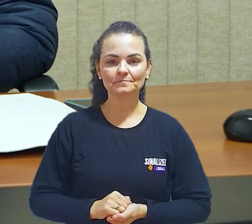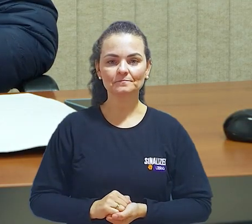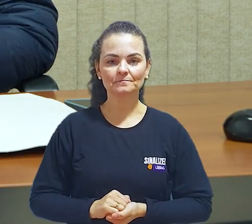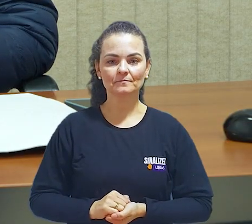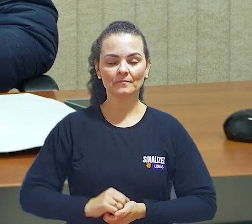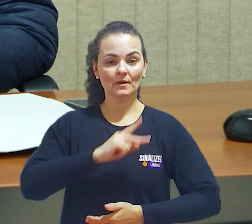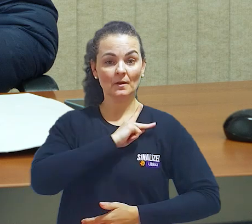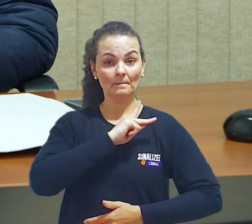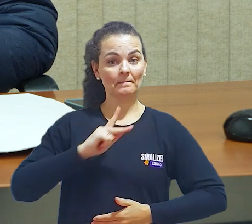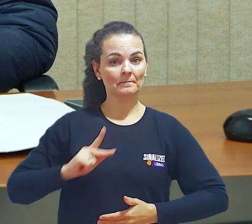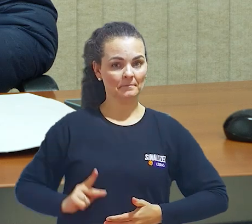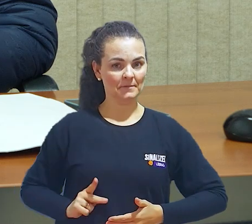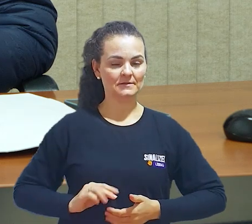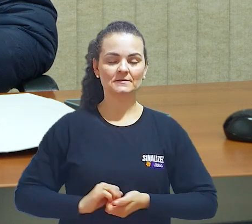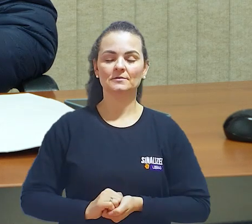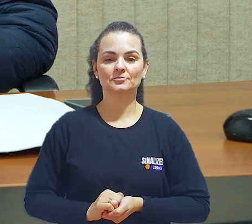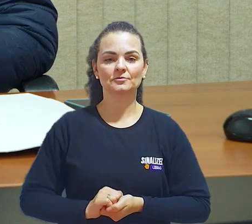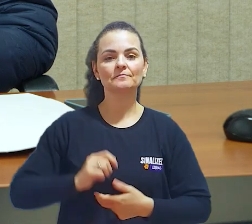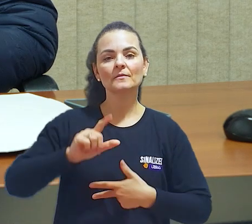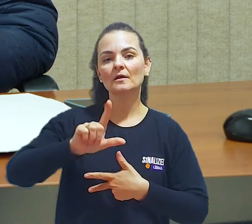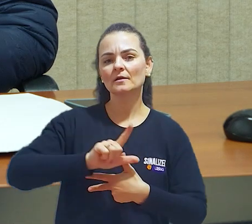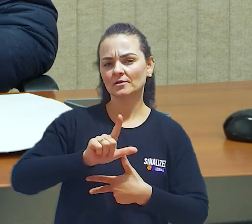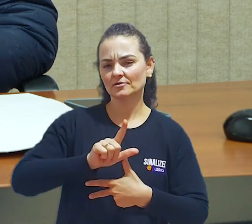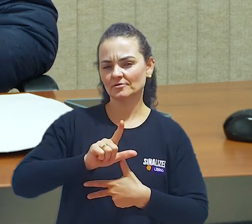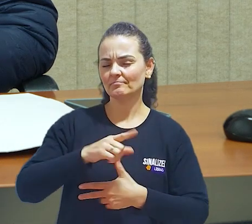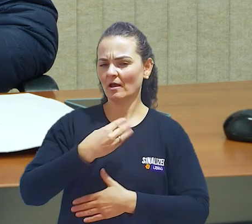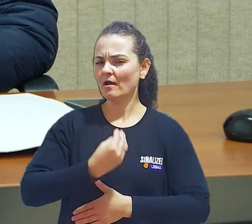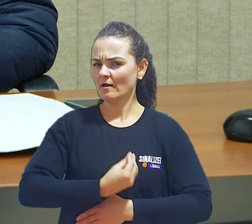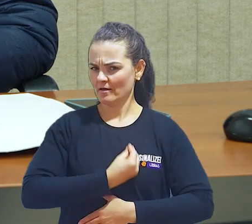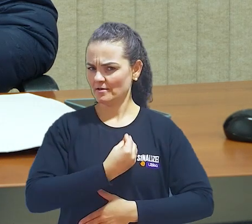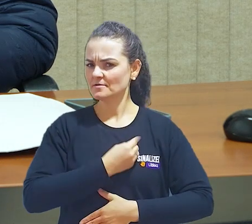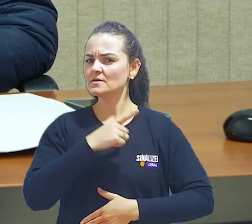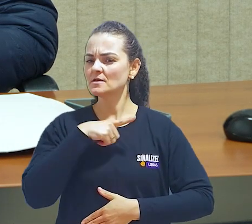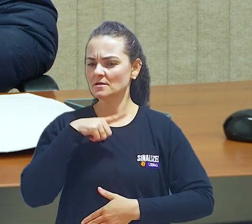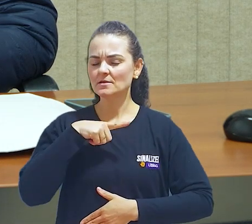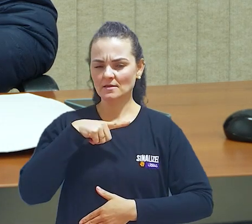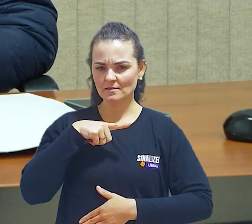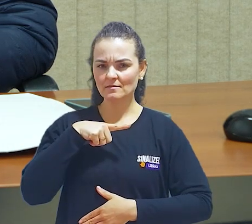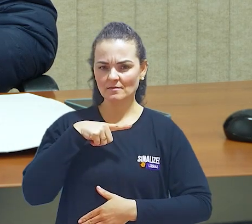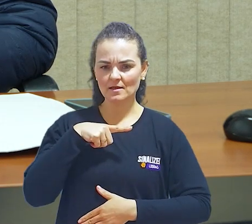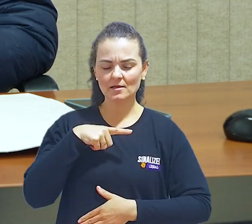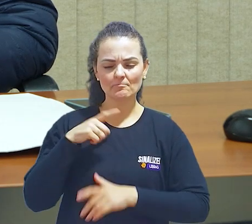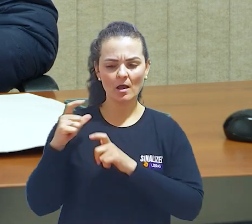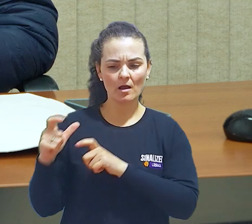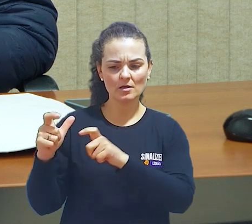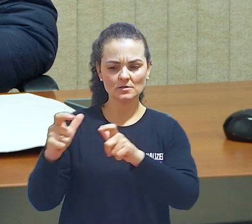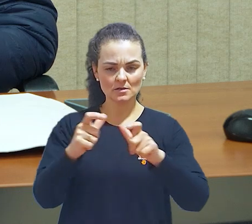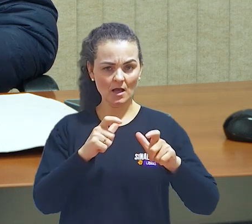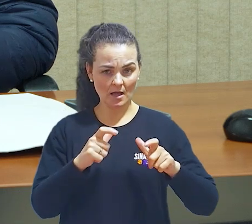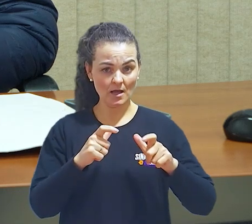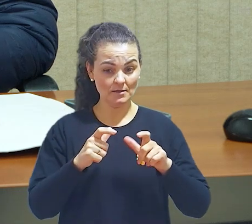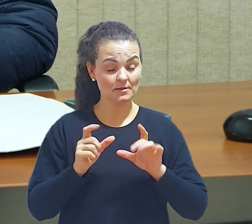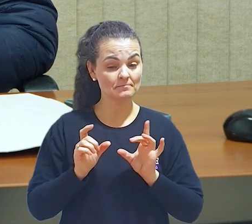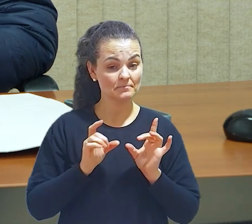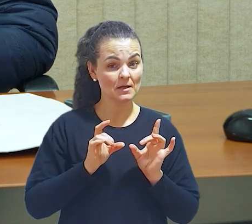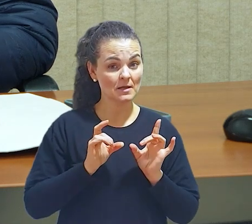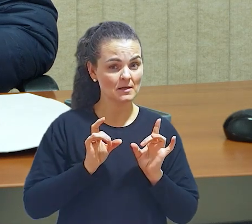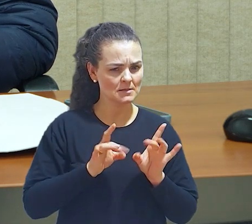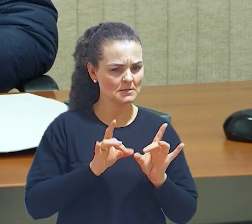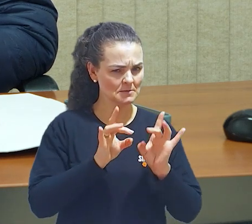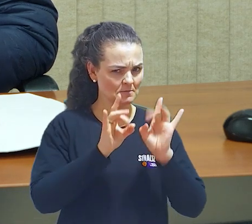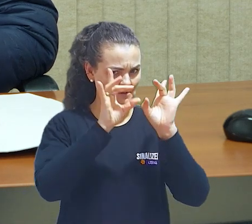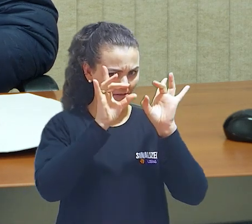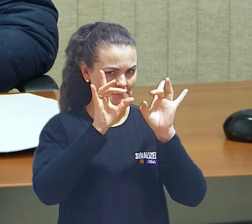Presidente, em termos de legislação, existem áreas específicas que recebem, naturalmente, uma atenção